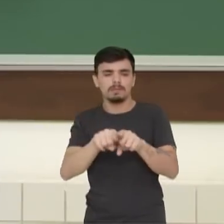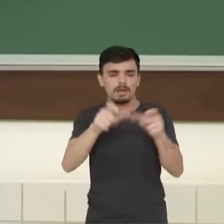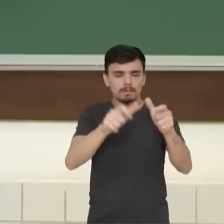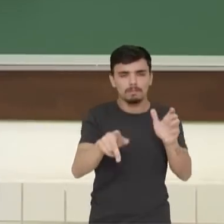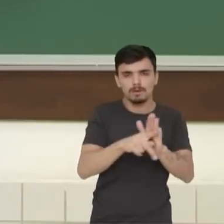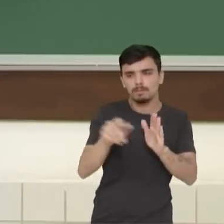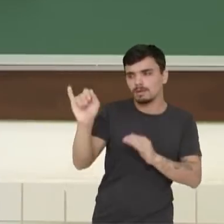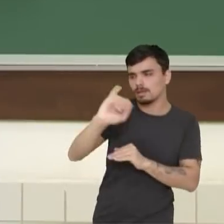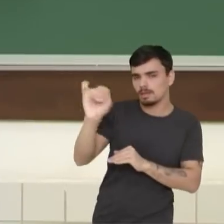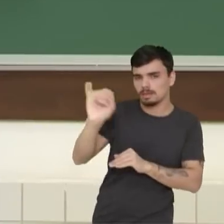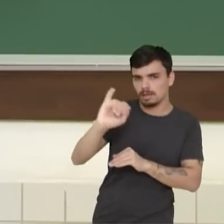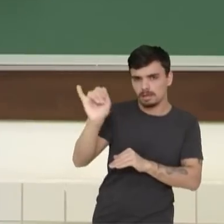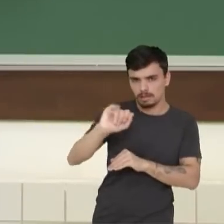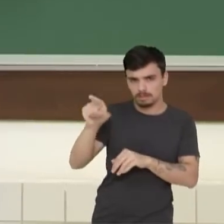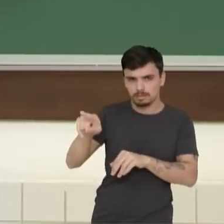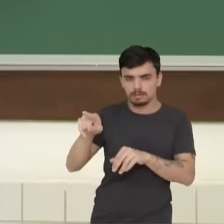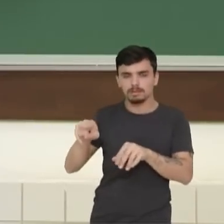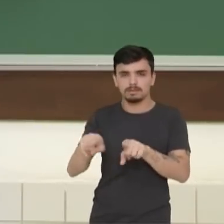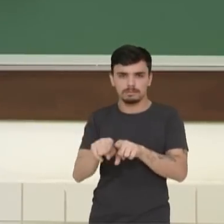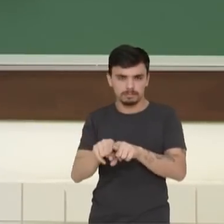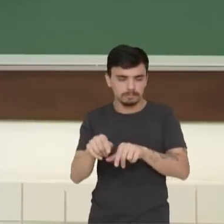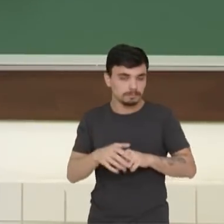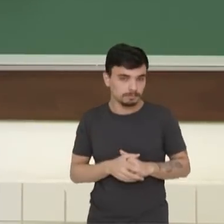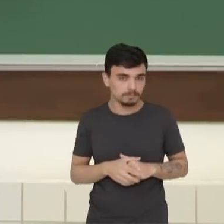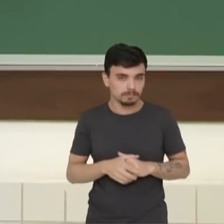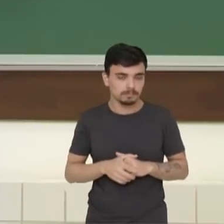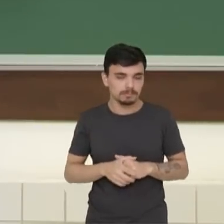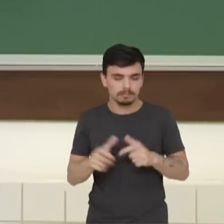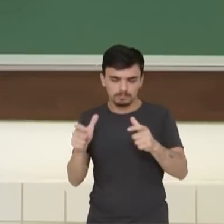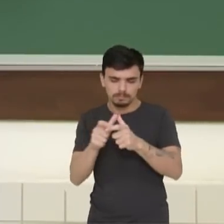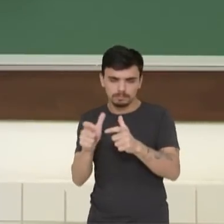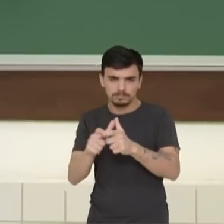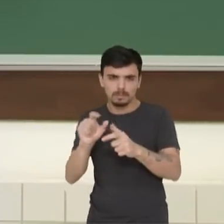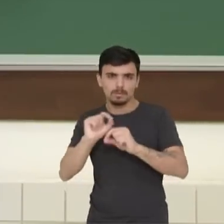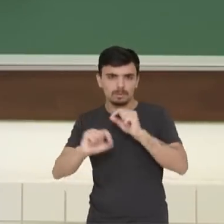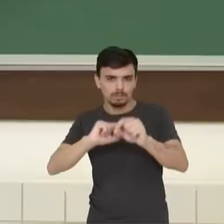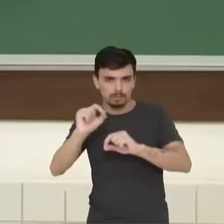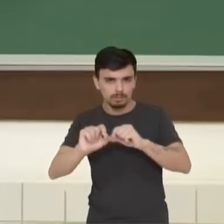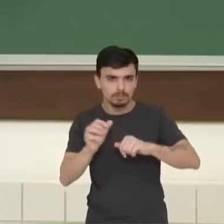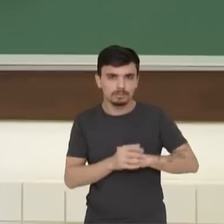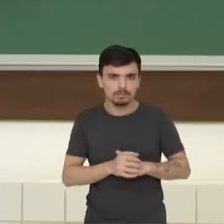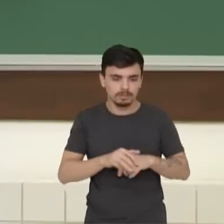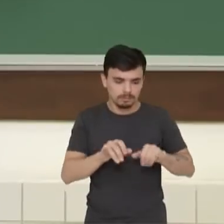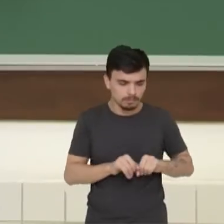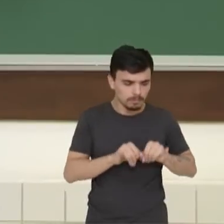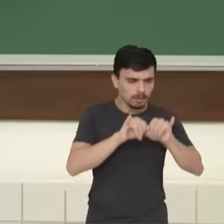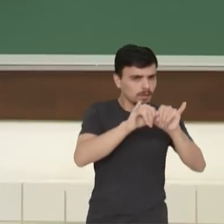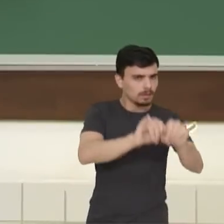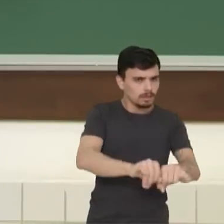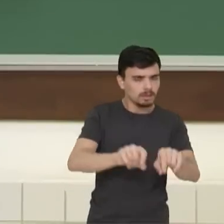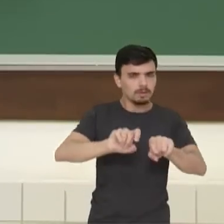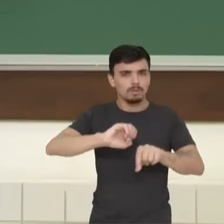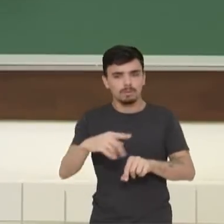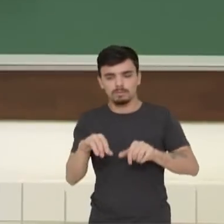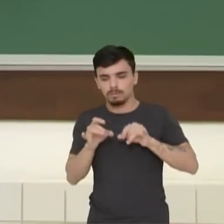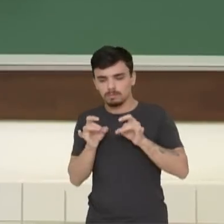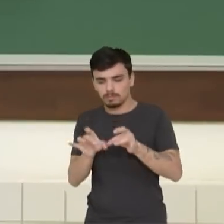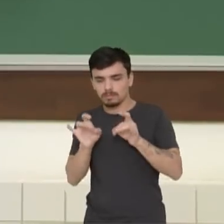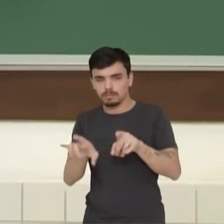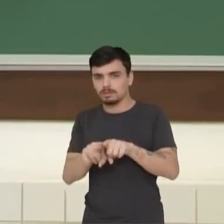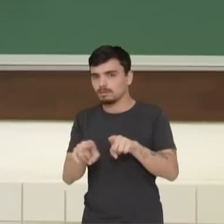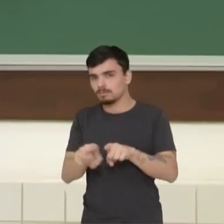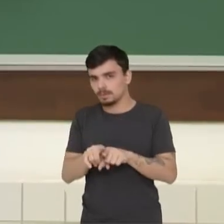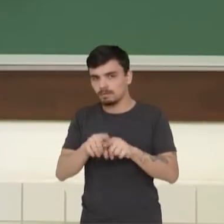Itálica, a Itália está ali, né, gente, nessa Península Itálica, que é esse momento em que os mercadores, os comerciantes daquela região vão